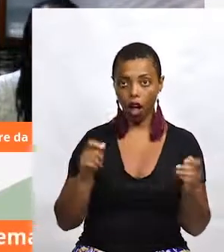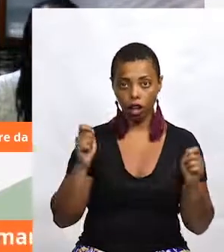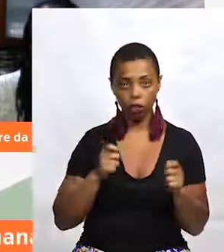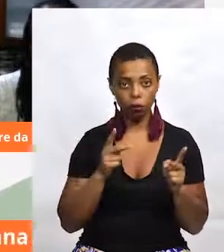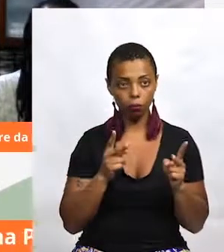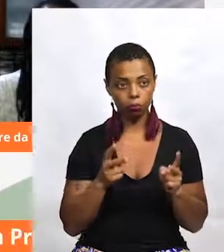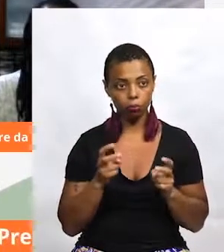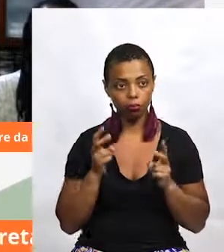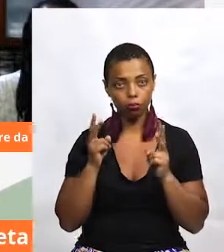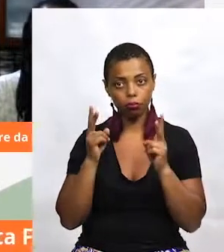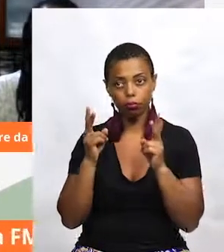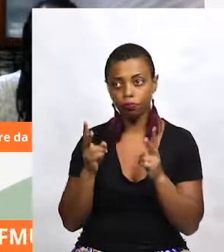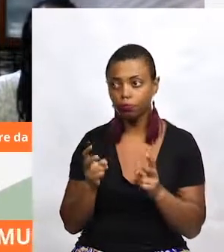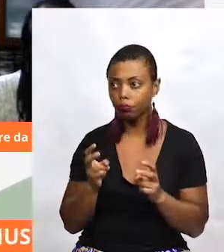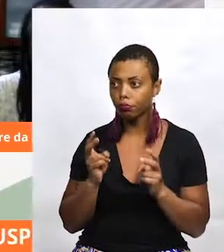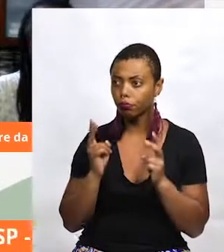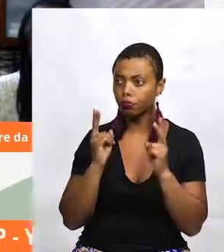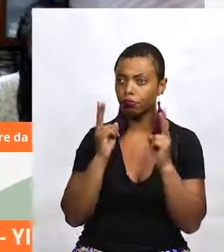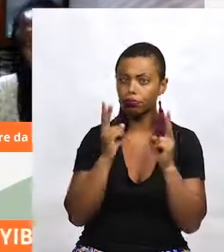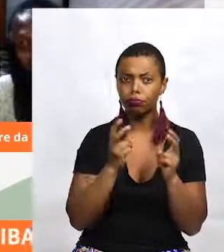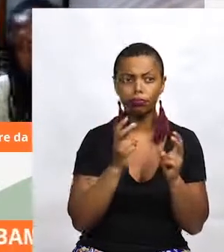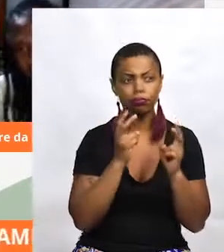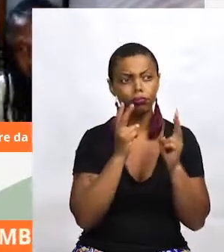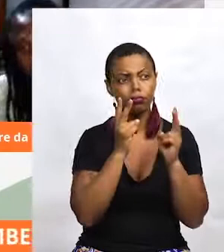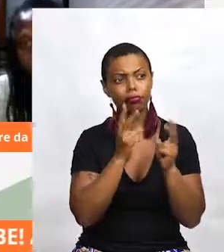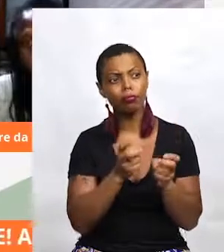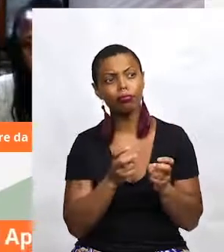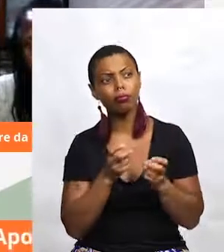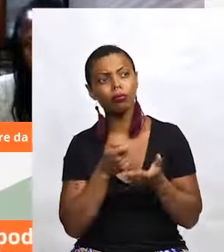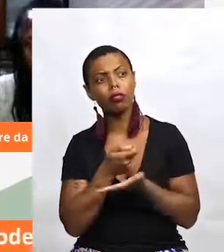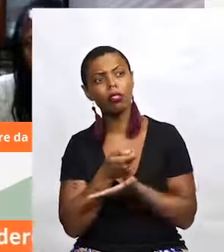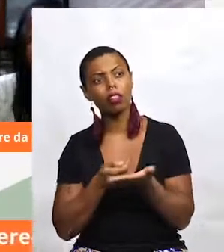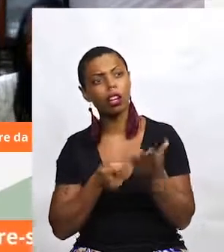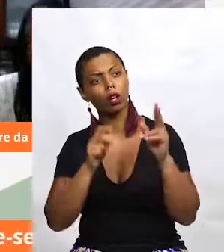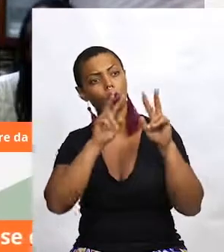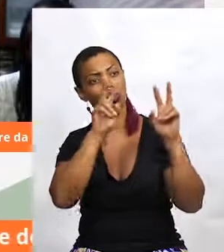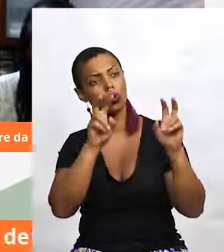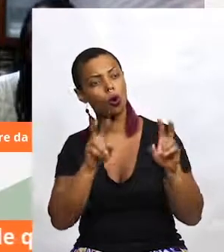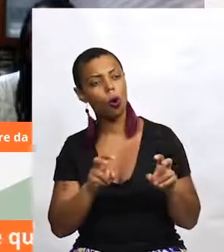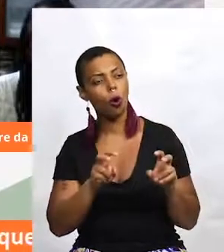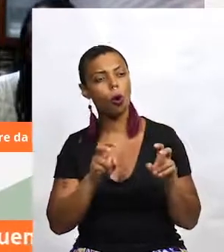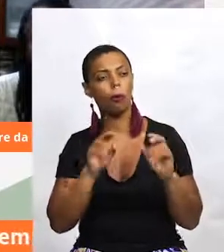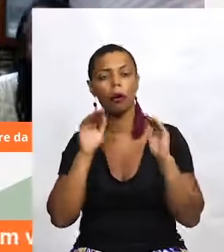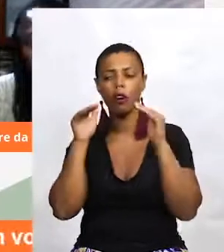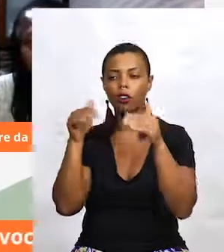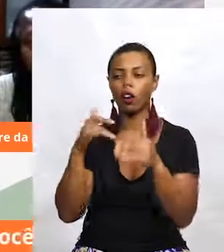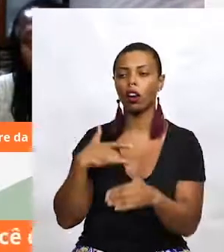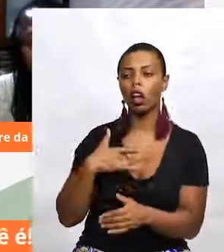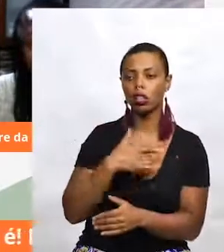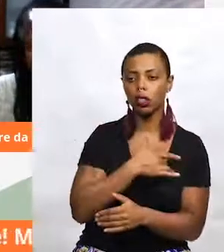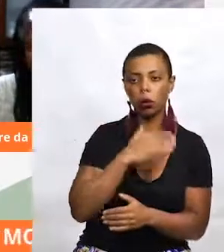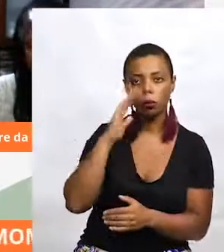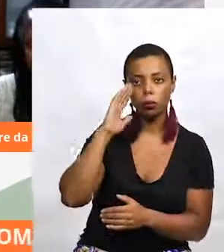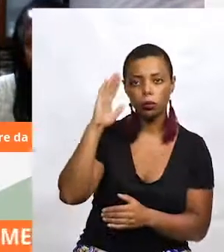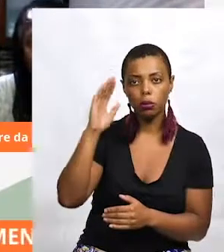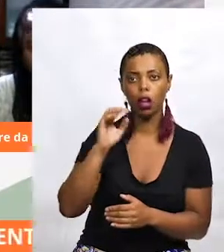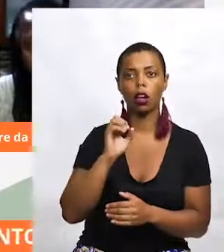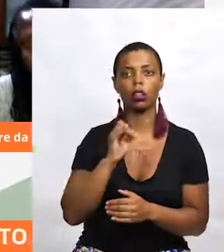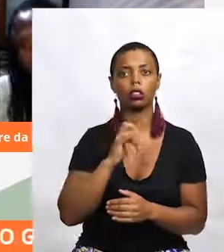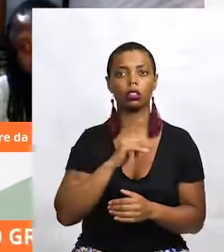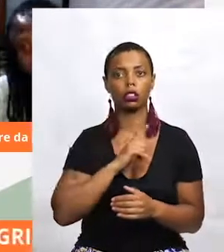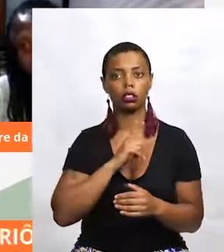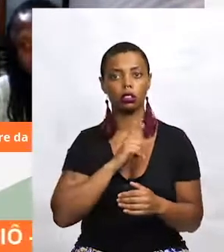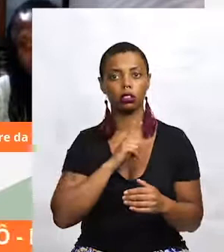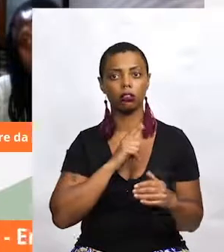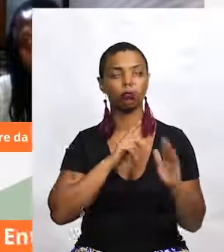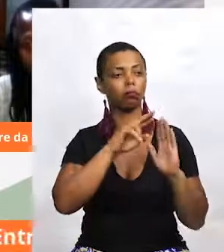alguns textos falando sobre isso, na questão da saúde em particular, você tem muita produção internacional, aí você tem